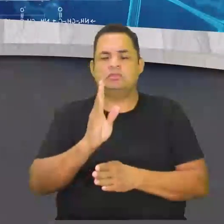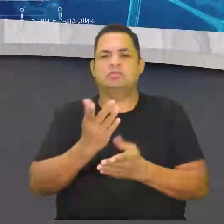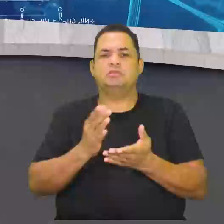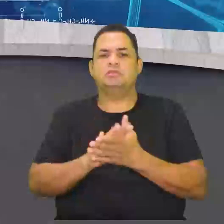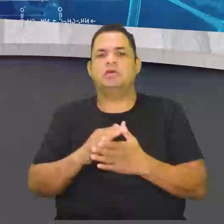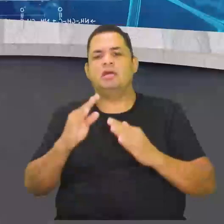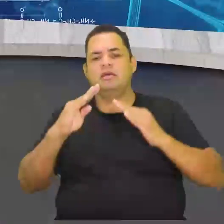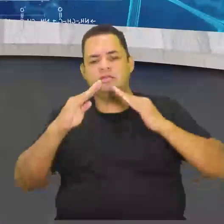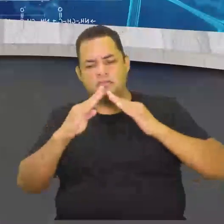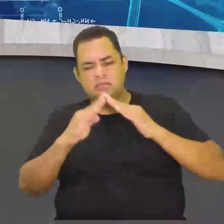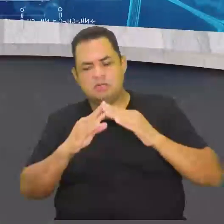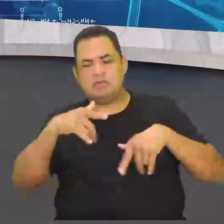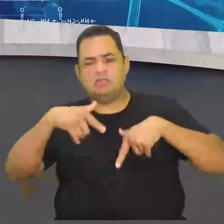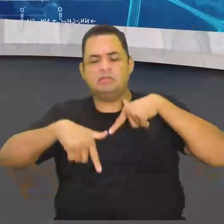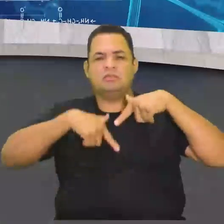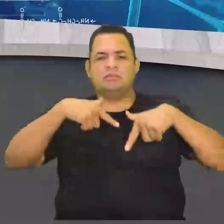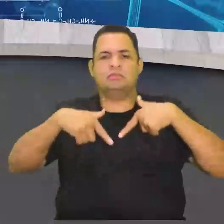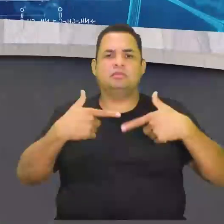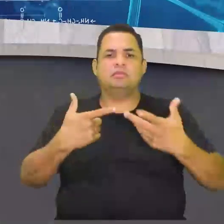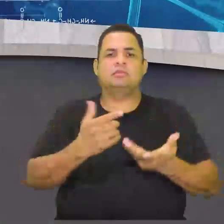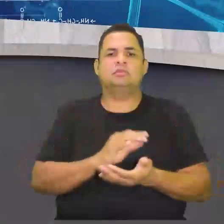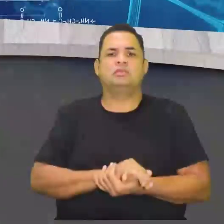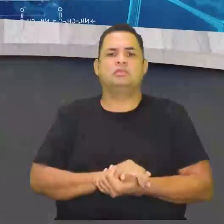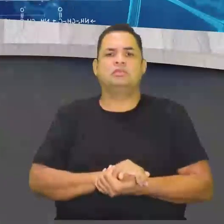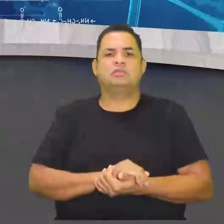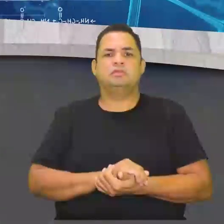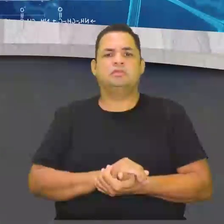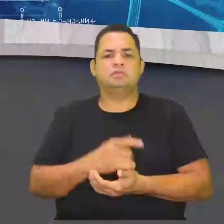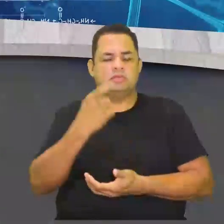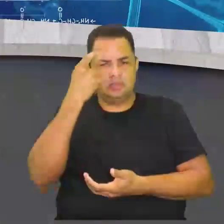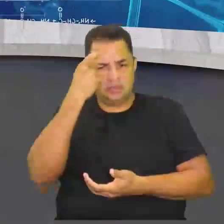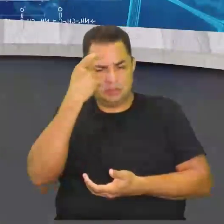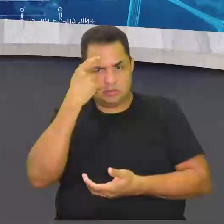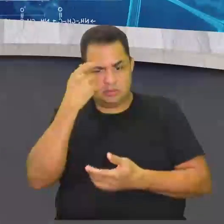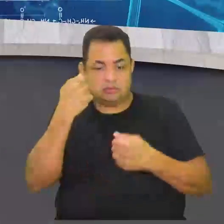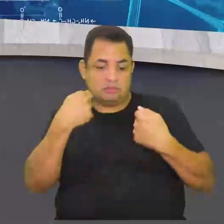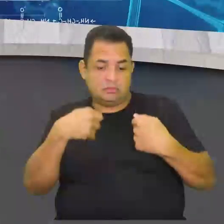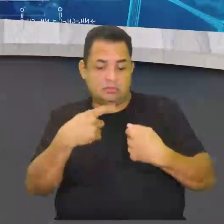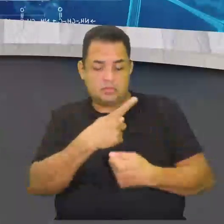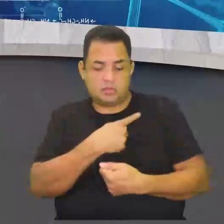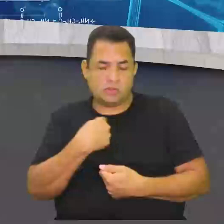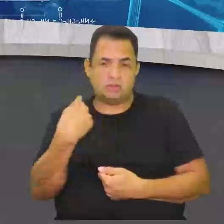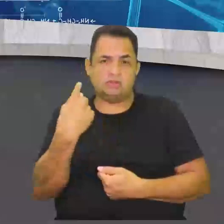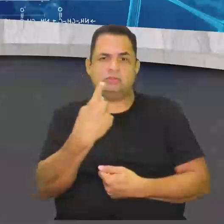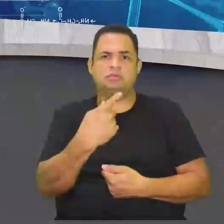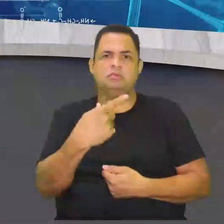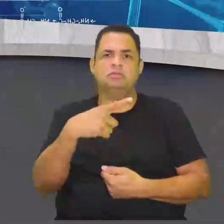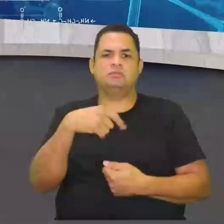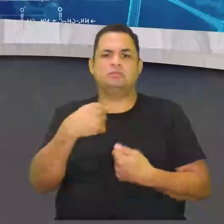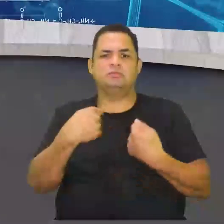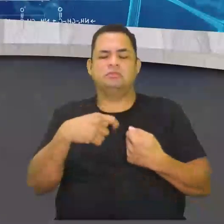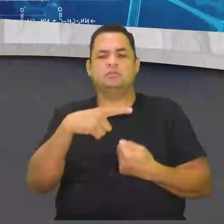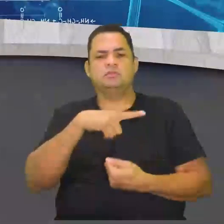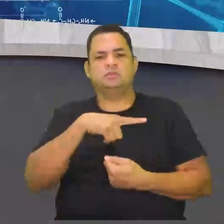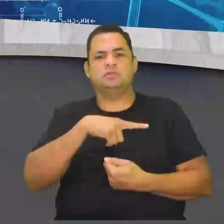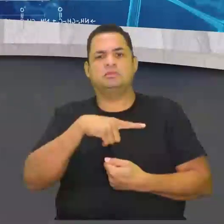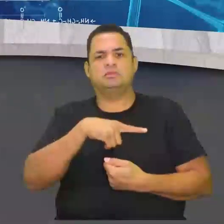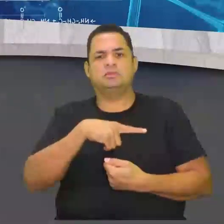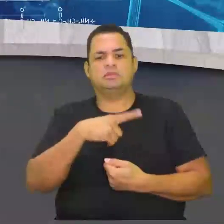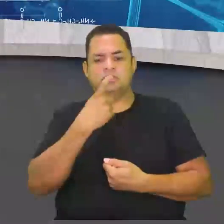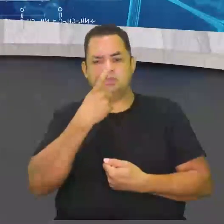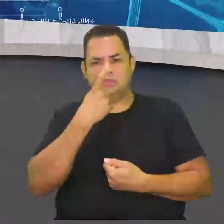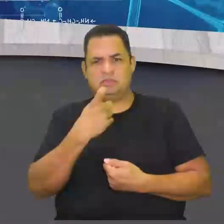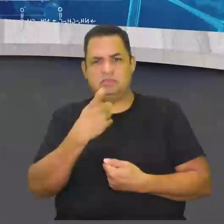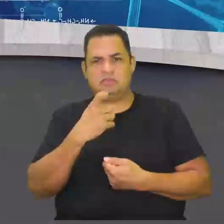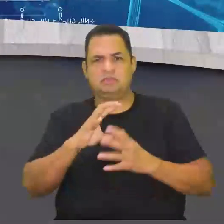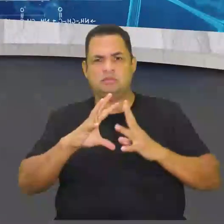da escola e assim por diante. Então, essa consciência quem tem que ter somos nós. Lixo é um problema